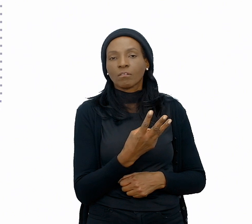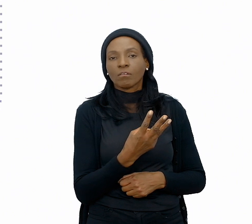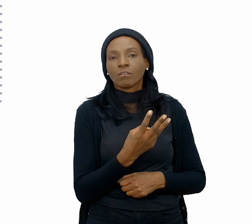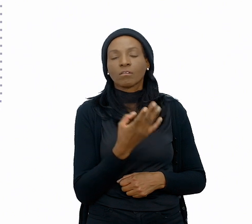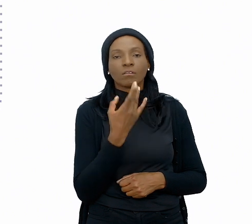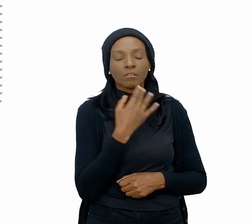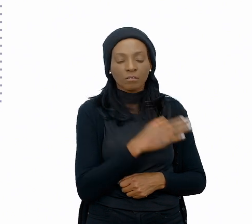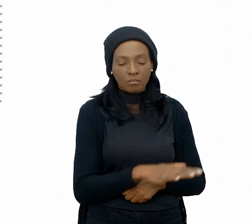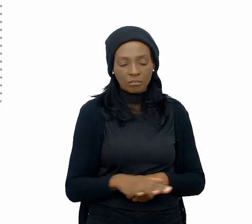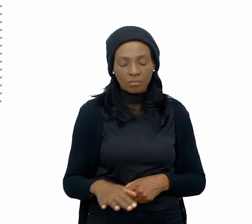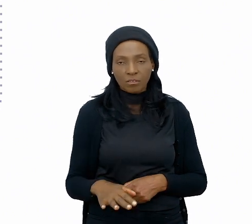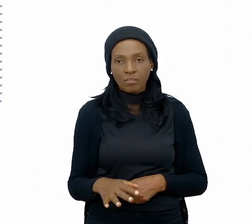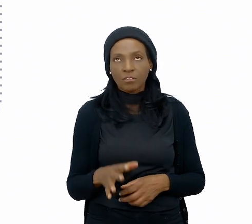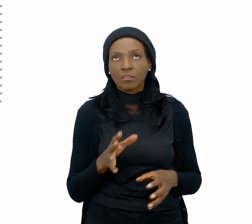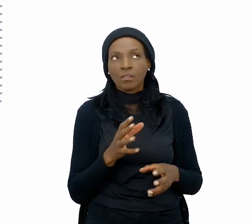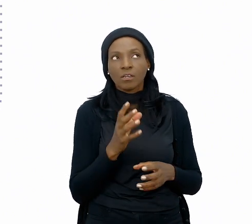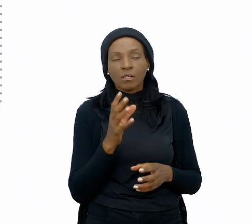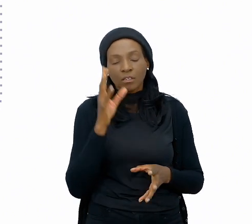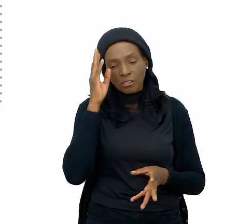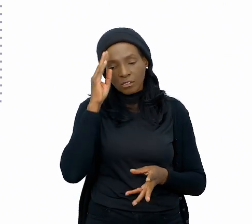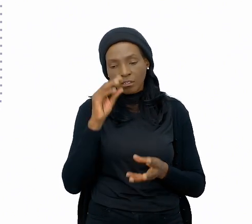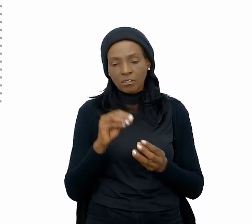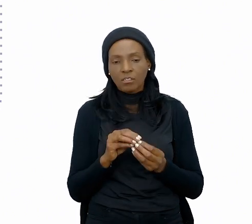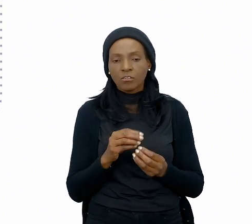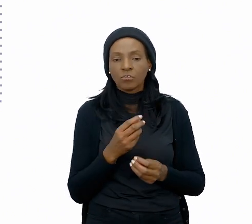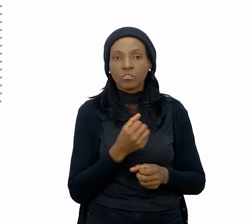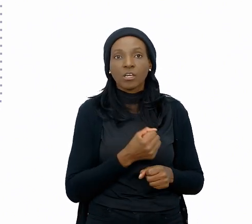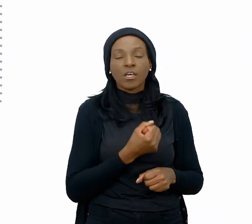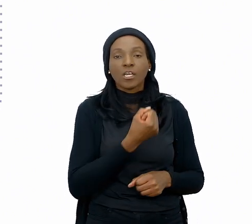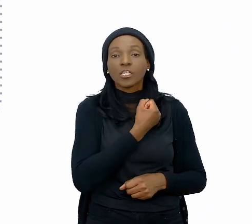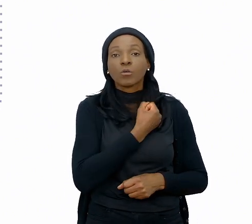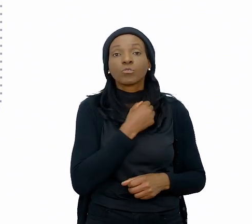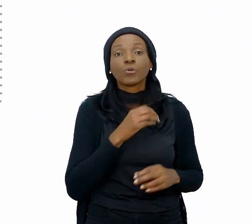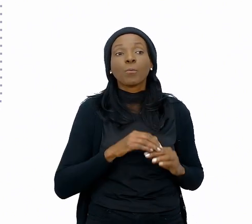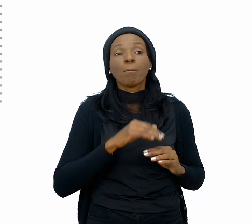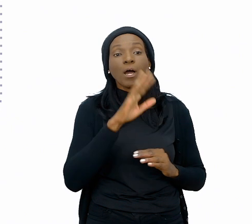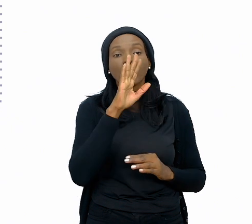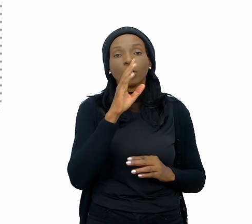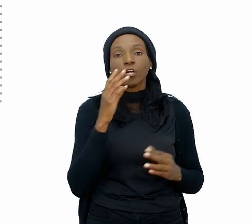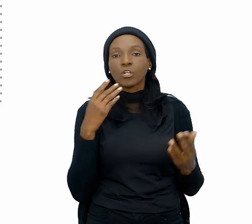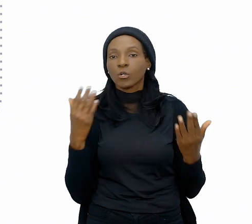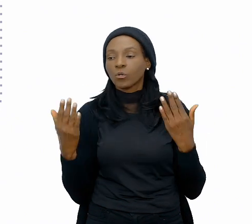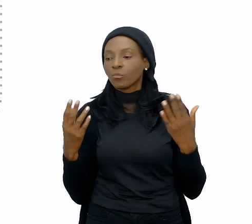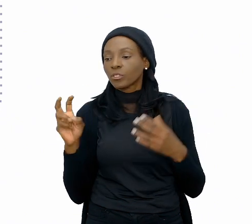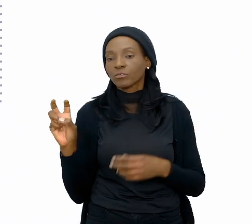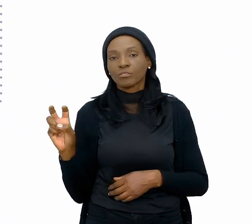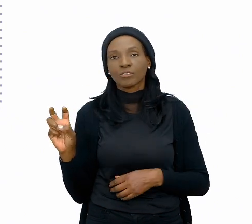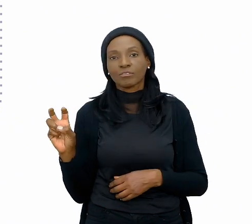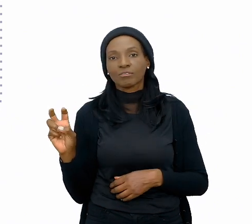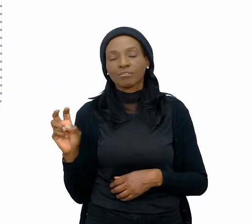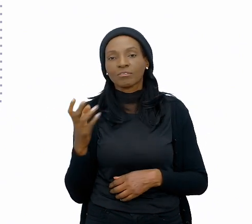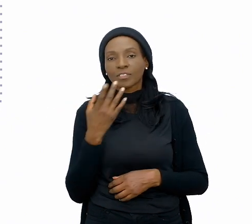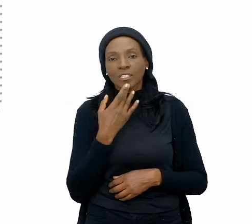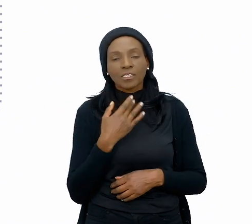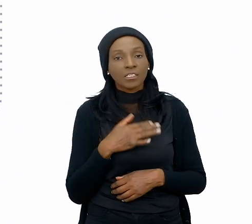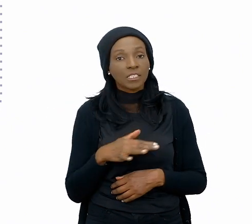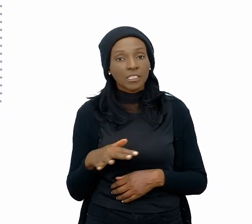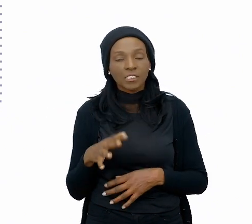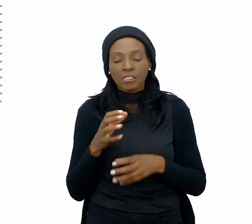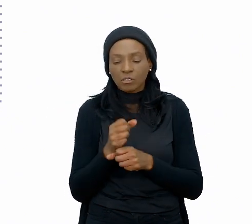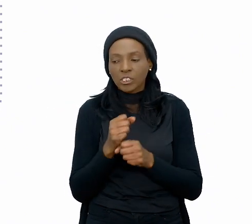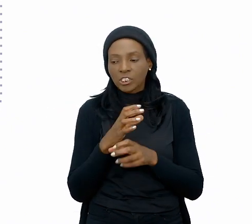crianças, é maior que o 5, né? Como realmente é. Então, as crianças, a partir da quantidade